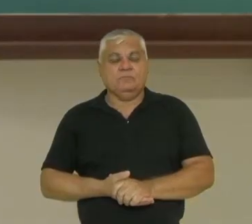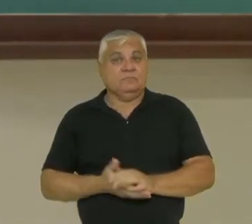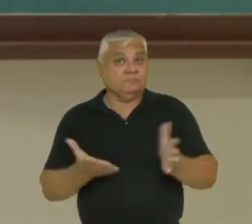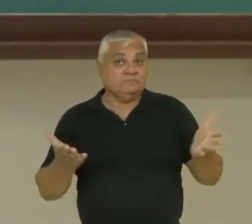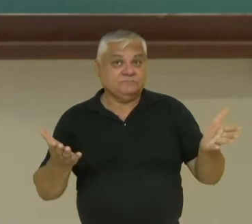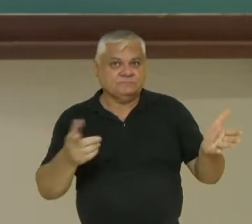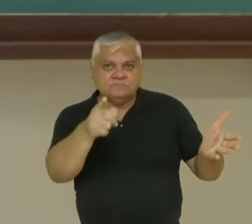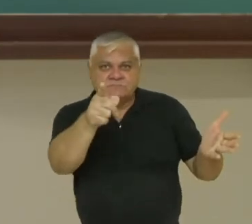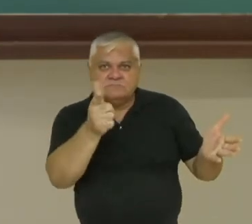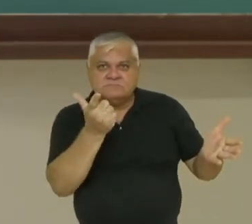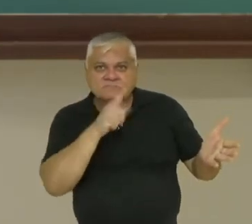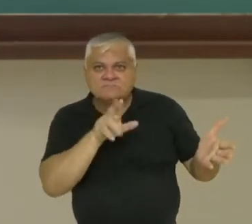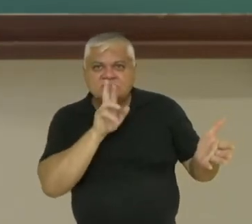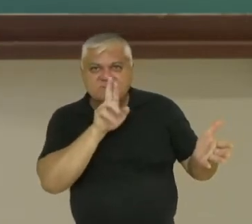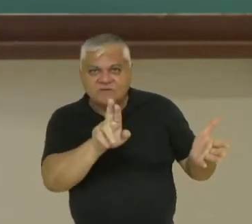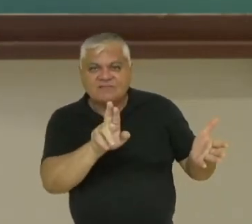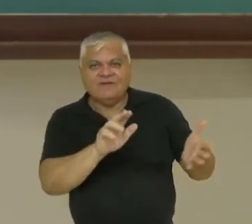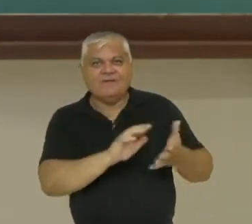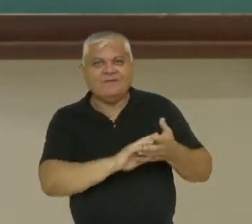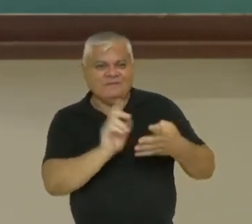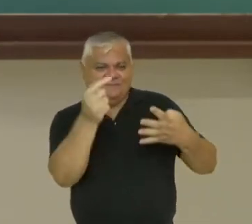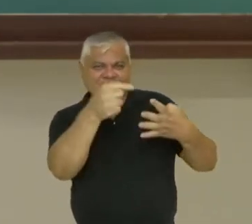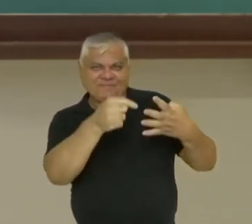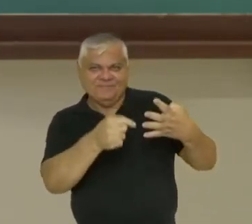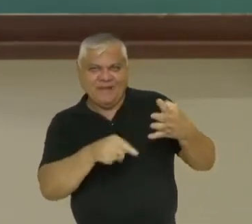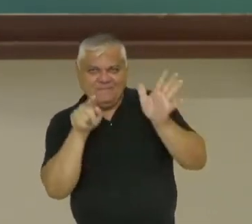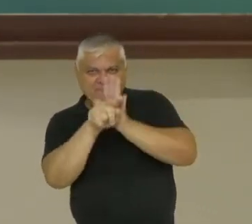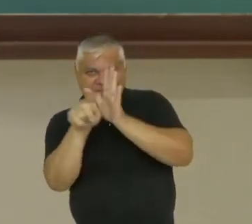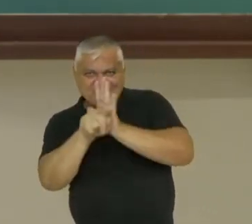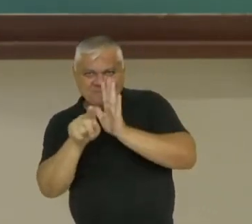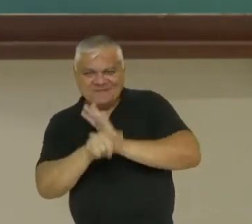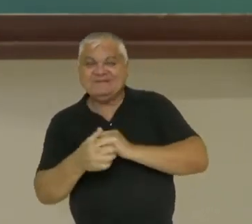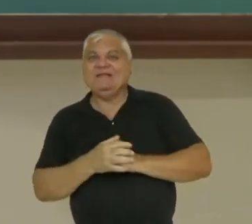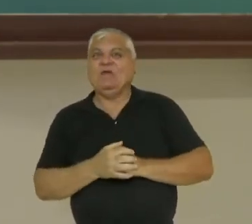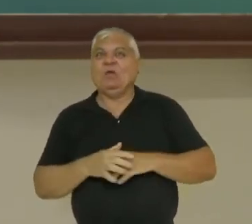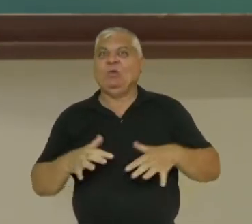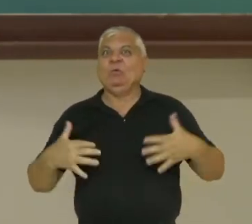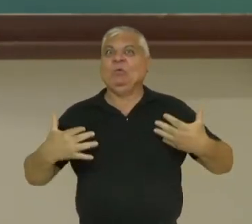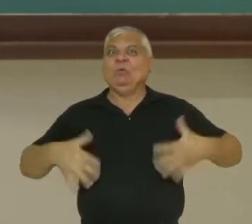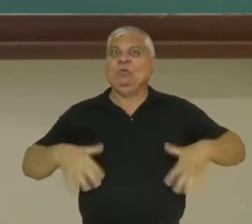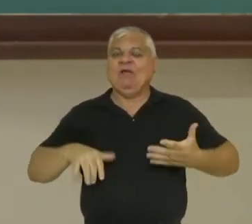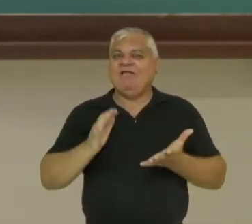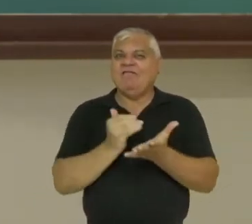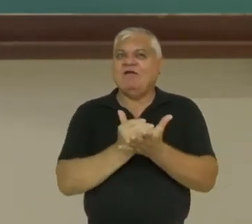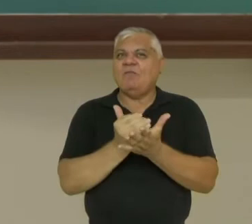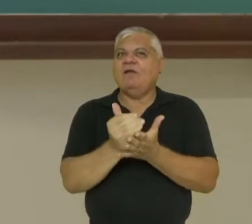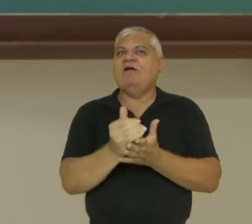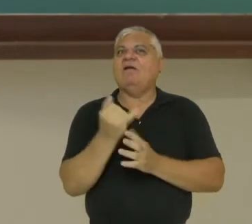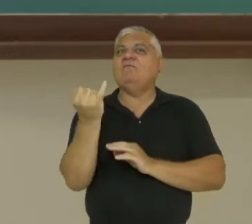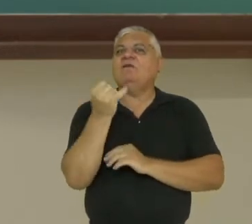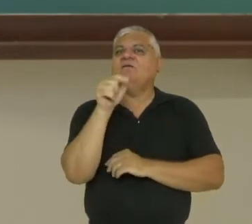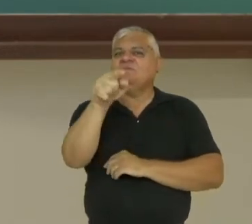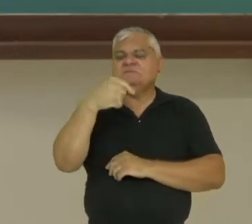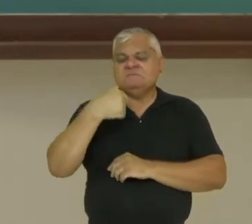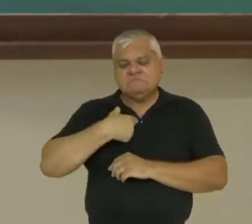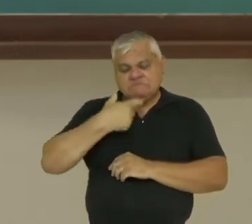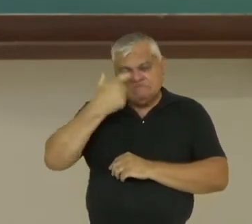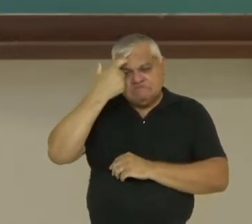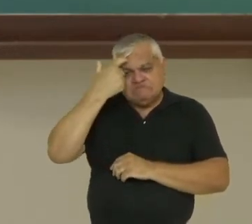E aí, galera, responderam? Acho que essas perguntas aqui vão começar a uma coisa muito importante, que é você